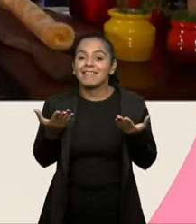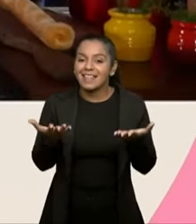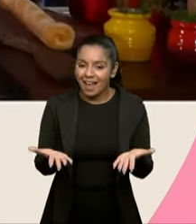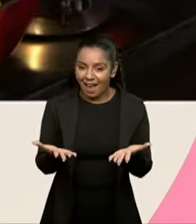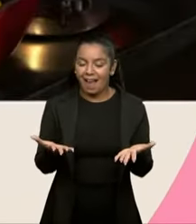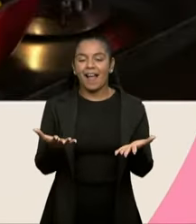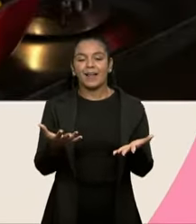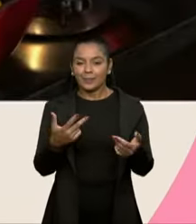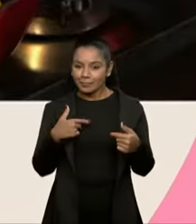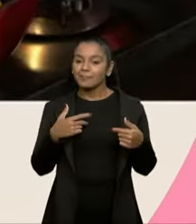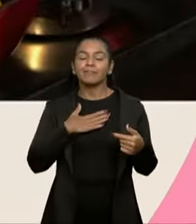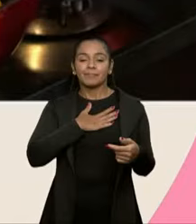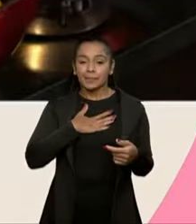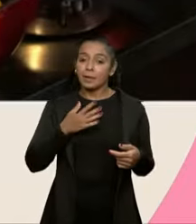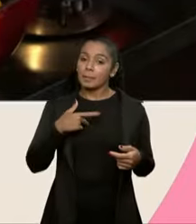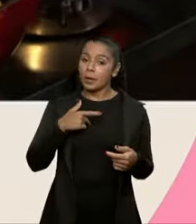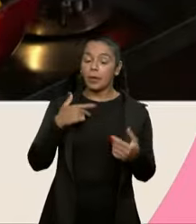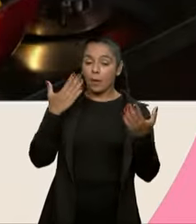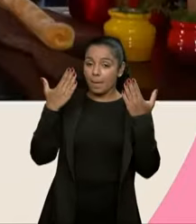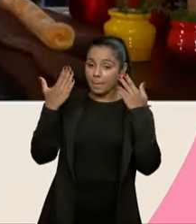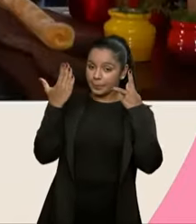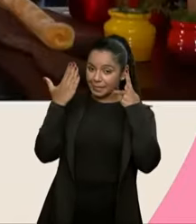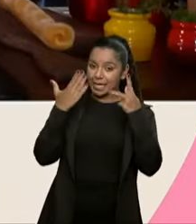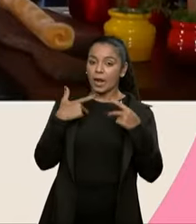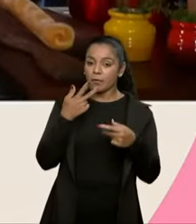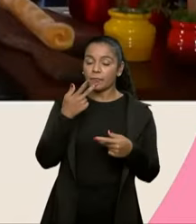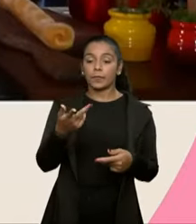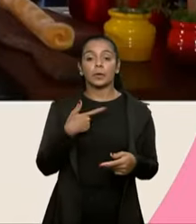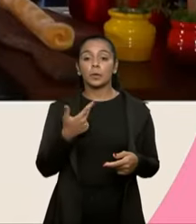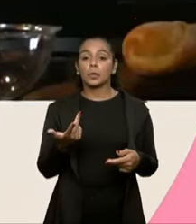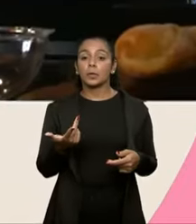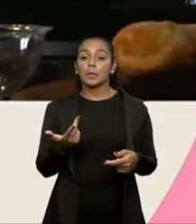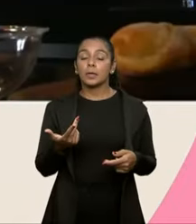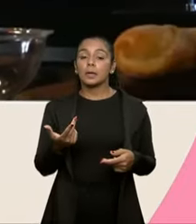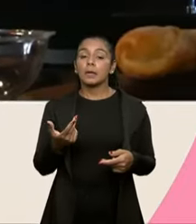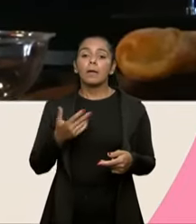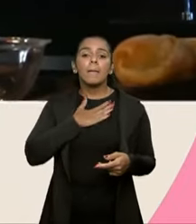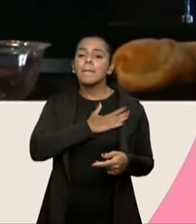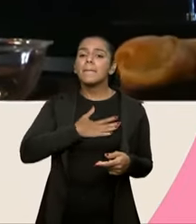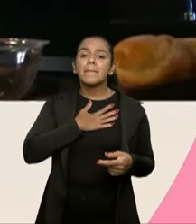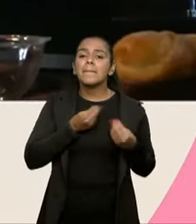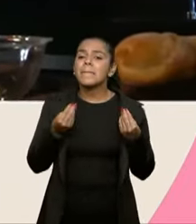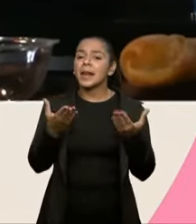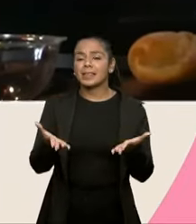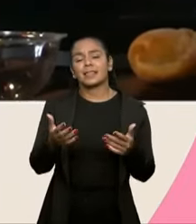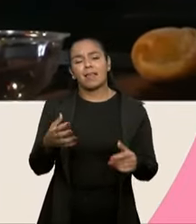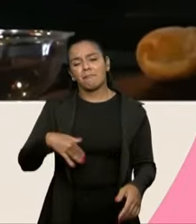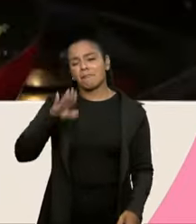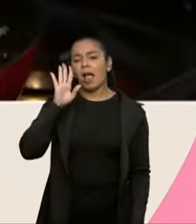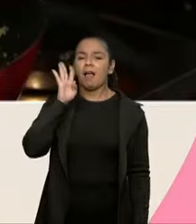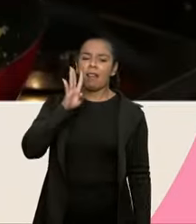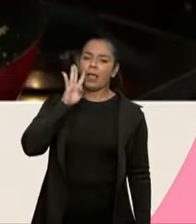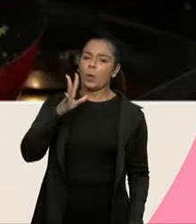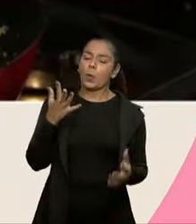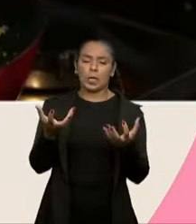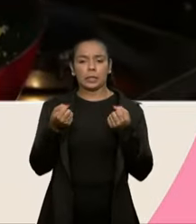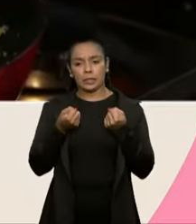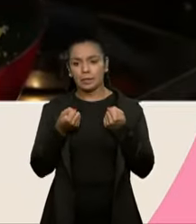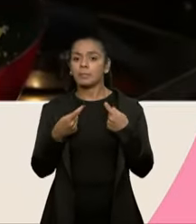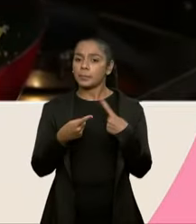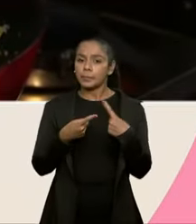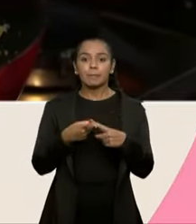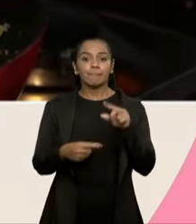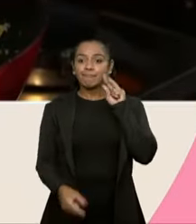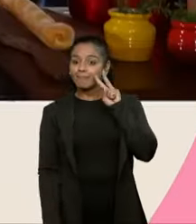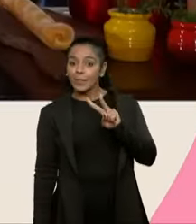na doutora, nossa psiquiatra amada, eu falei isso... O dar prazer em todos os sentidos é mais bacana que você receber, porque você vê